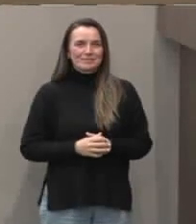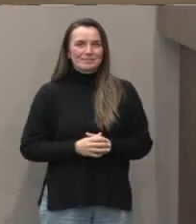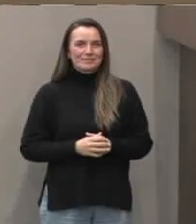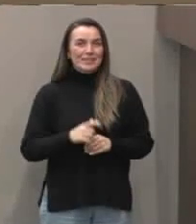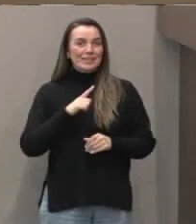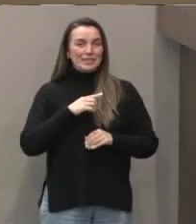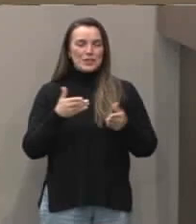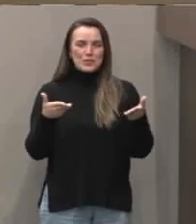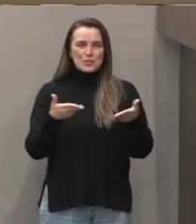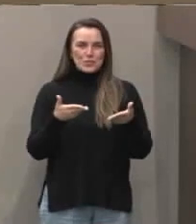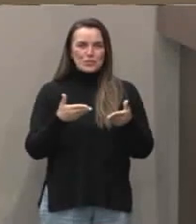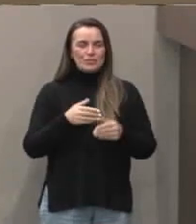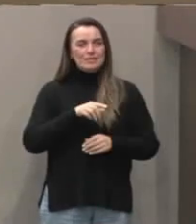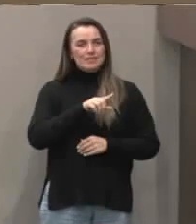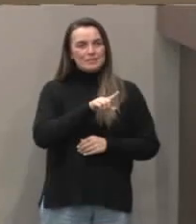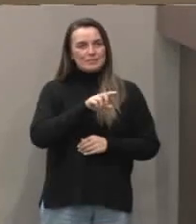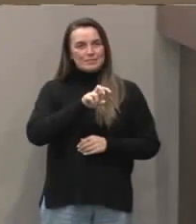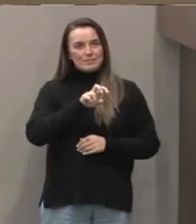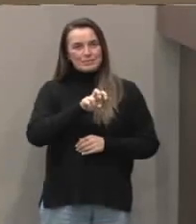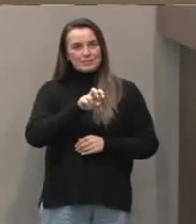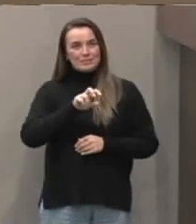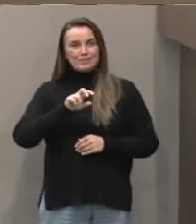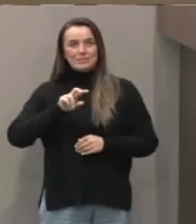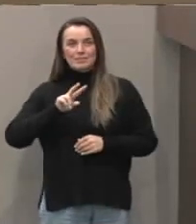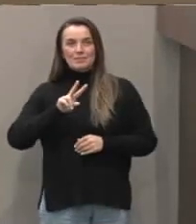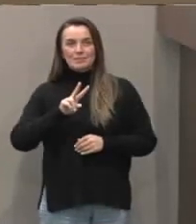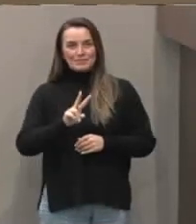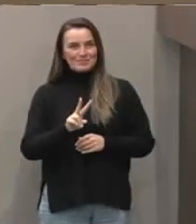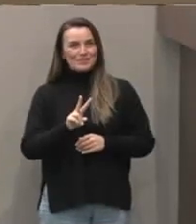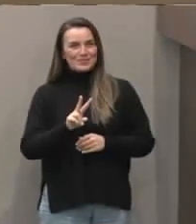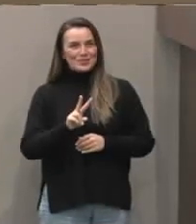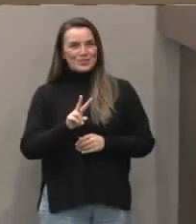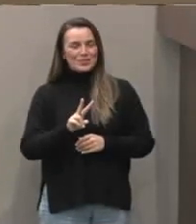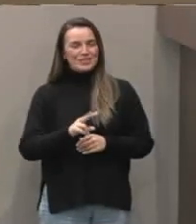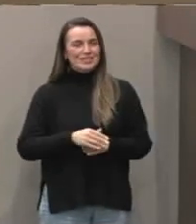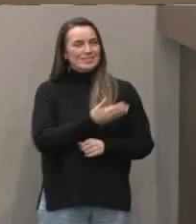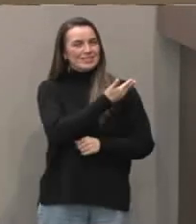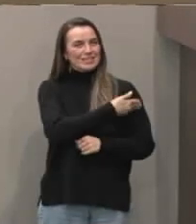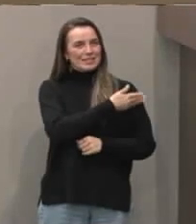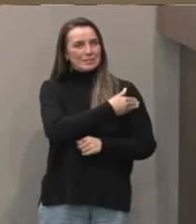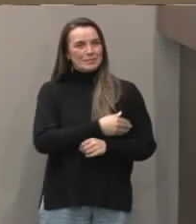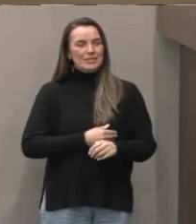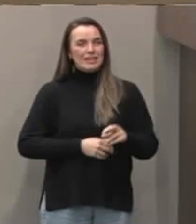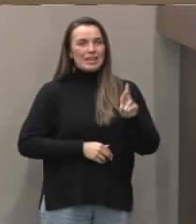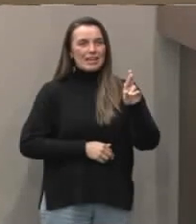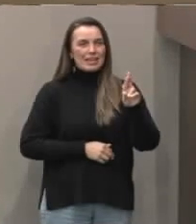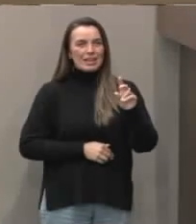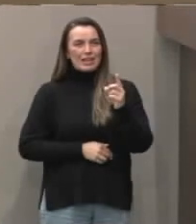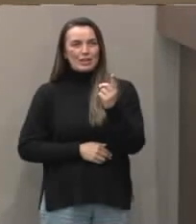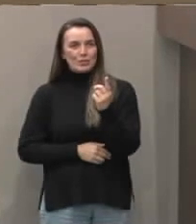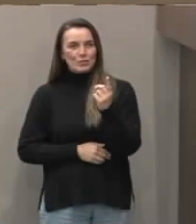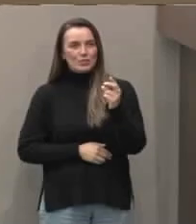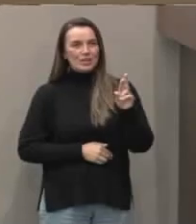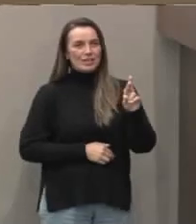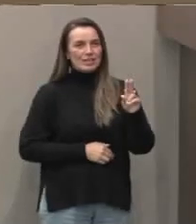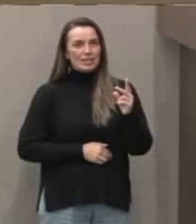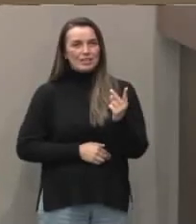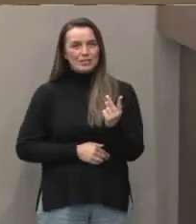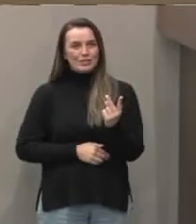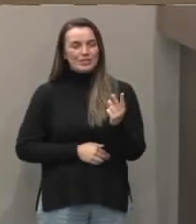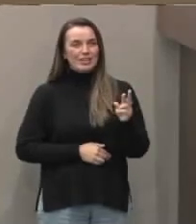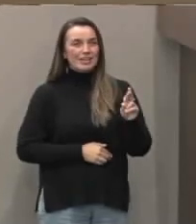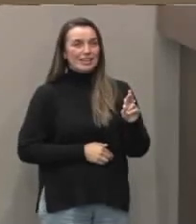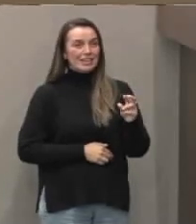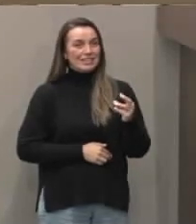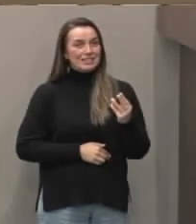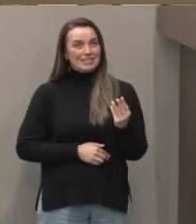Temos hoje 152 residentes, R1, R2 e R3, formados e com quase 100%